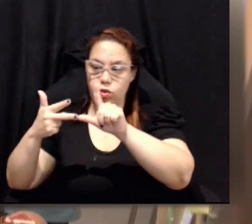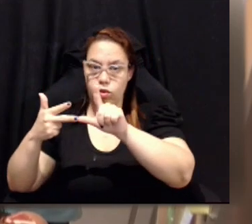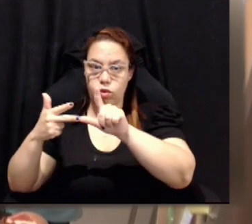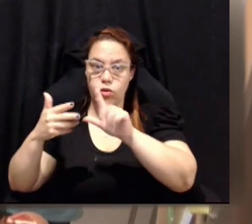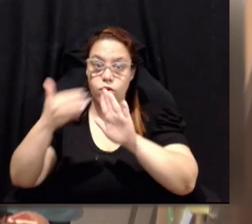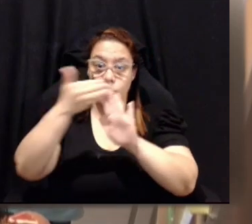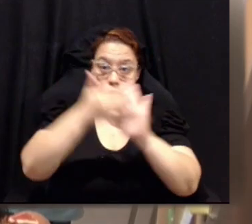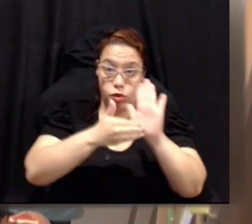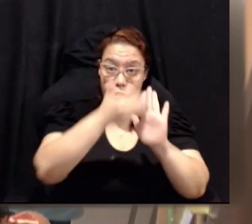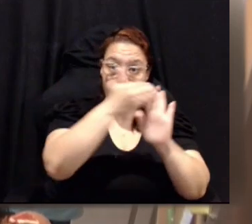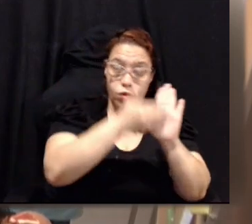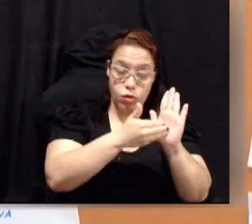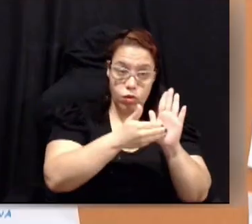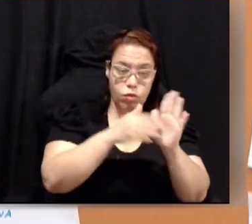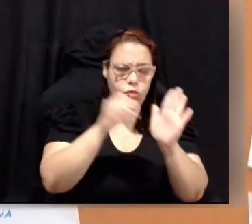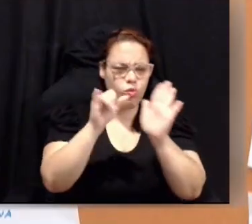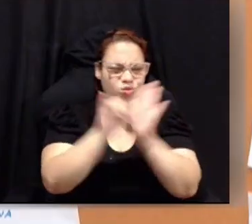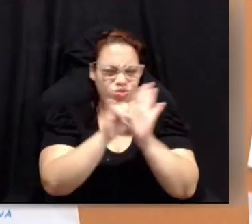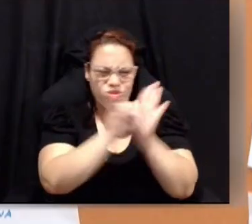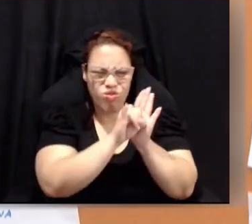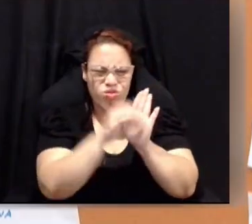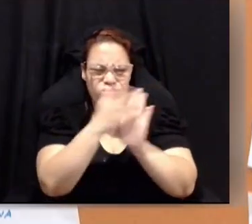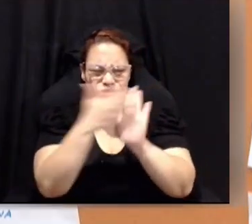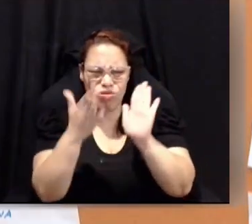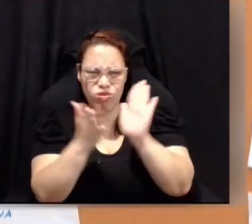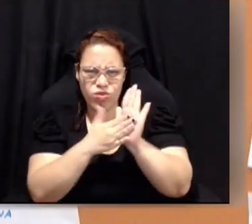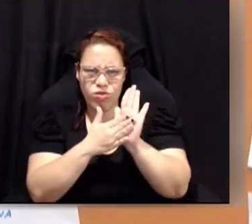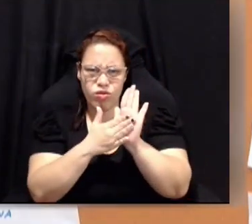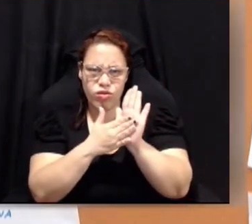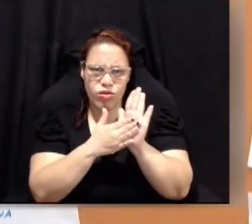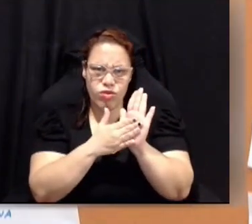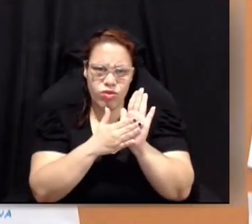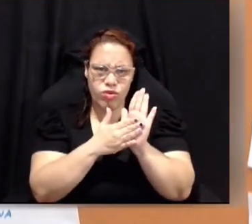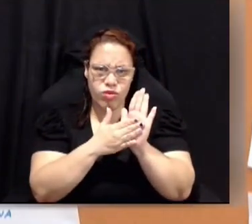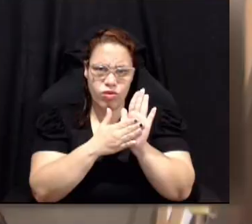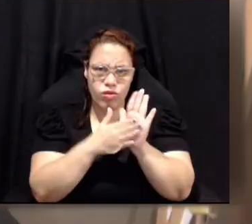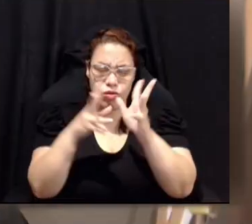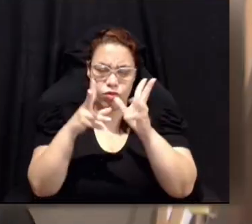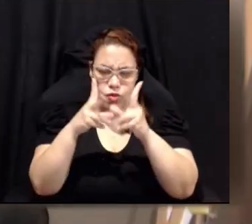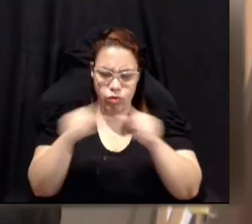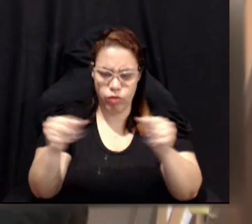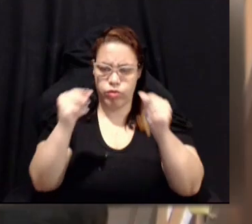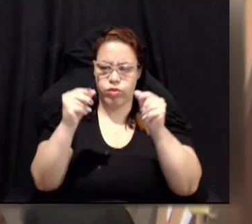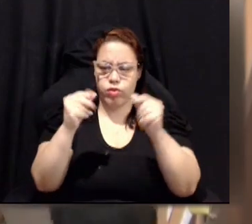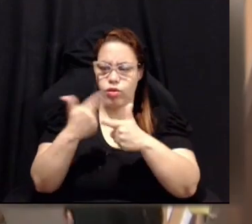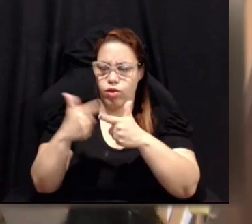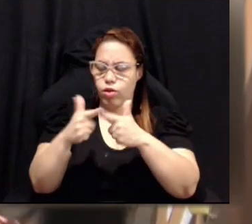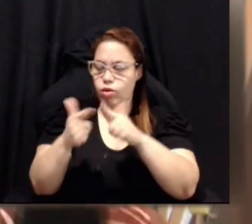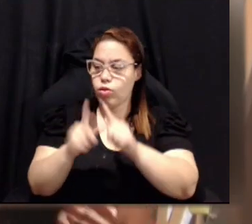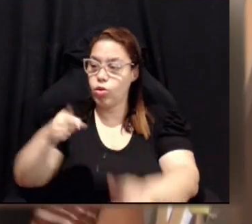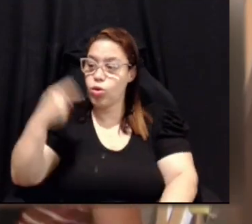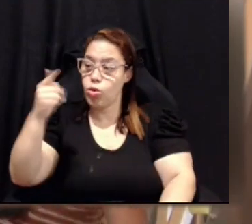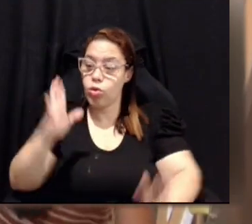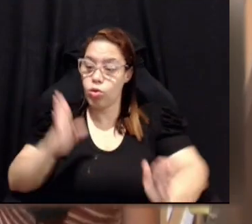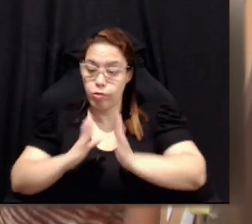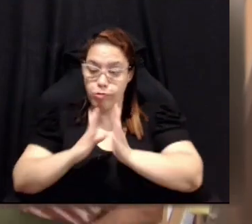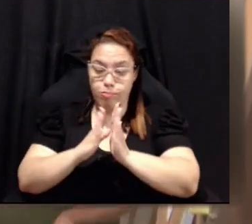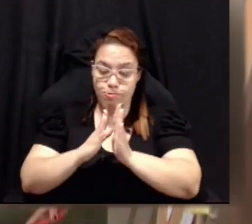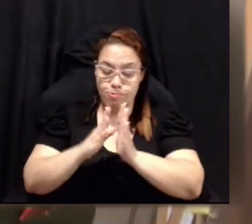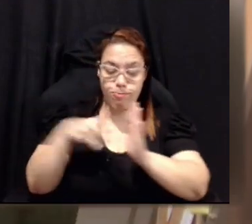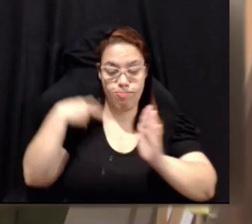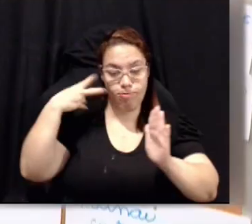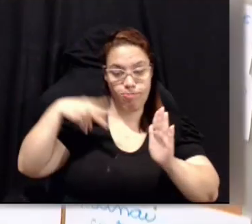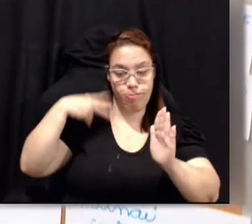e identificar as propostas com o intuito de mitigar os problemas. O próximo encontro da Frente Parlamentar do